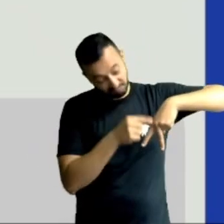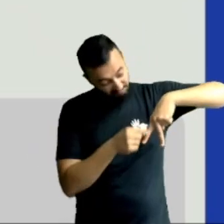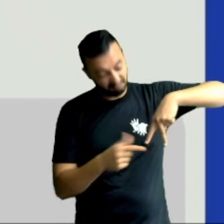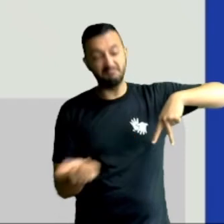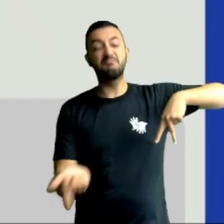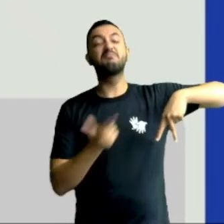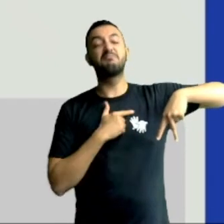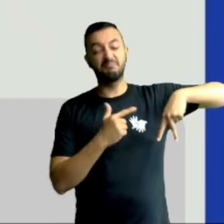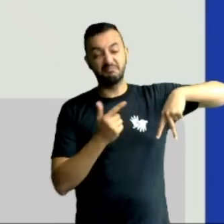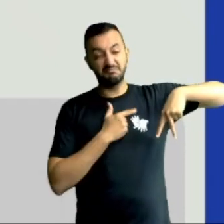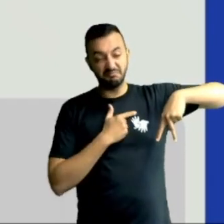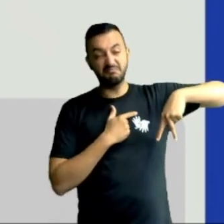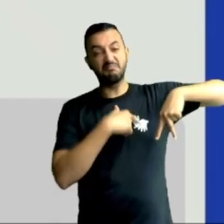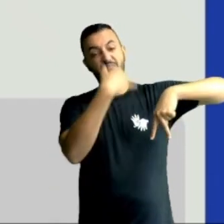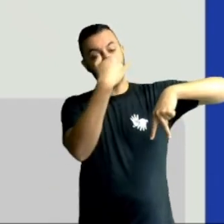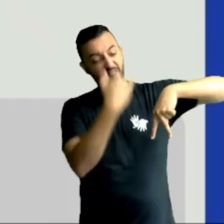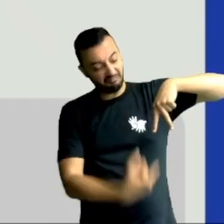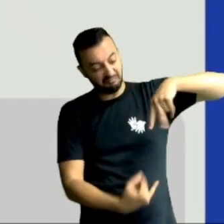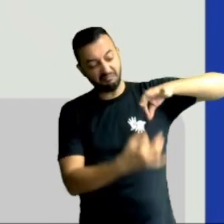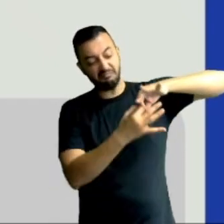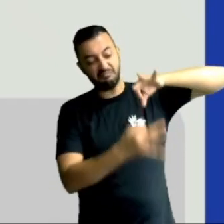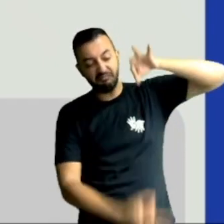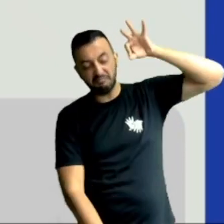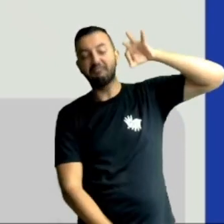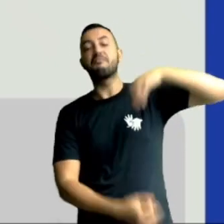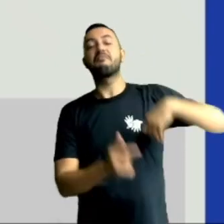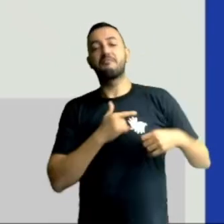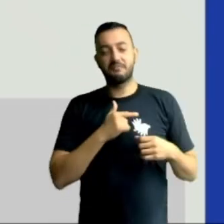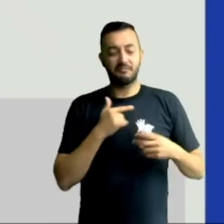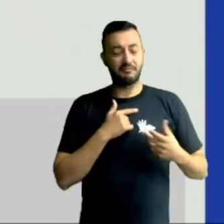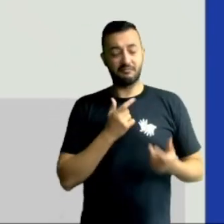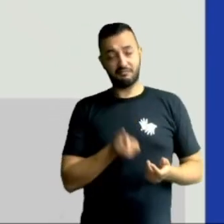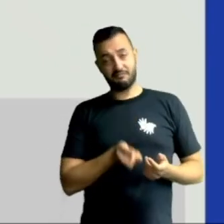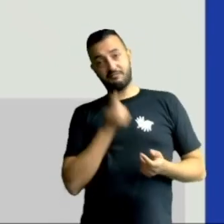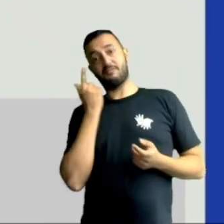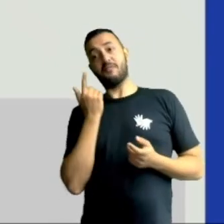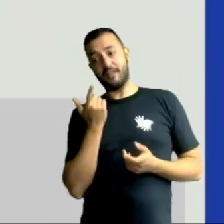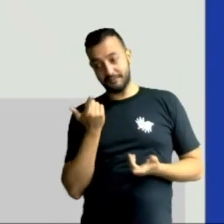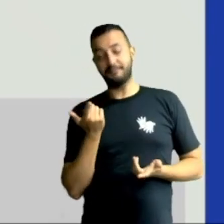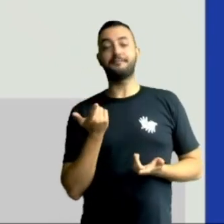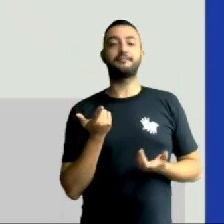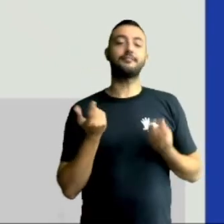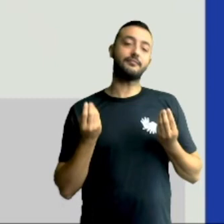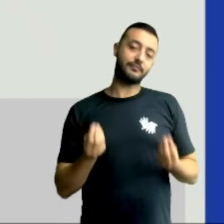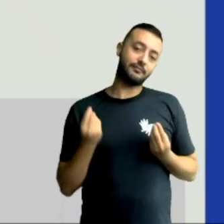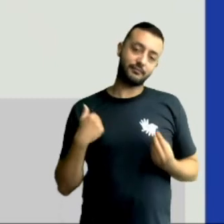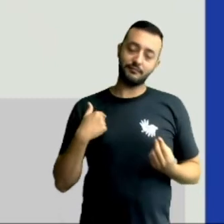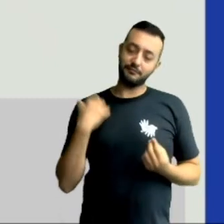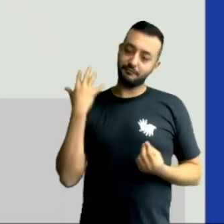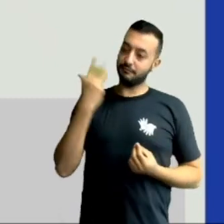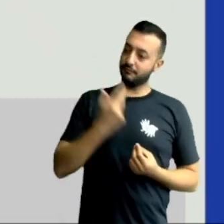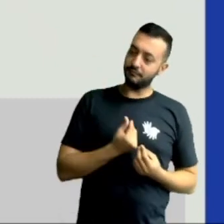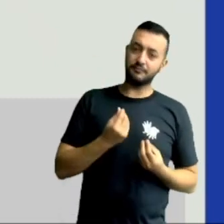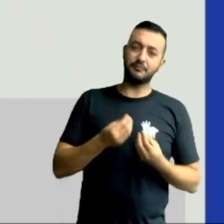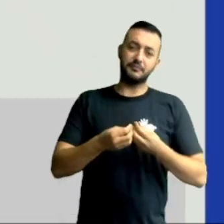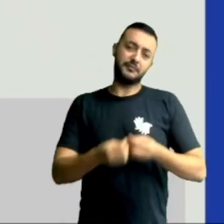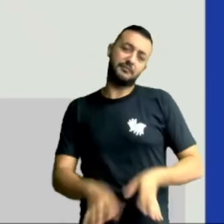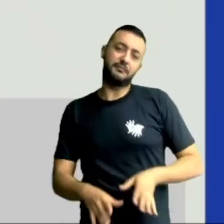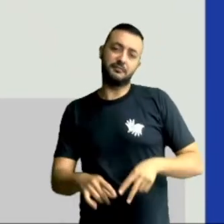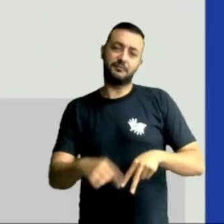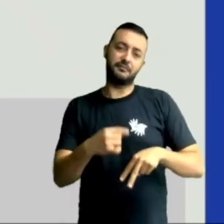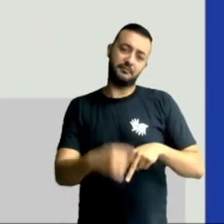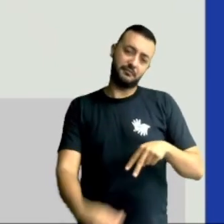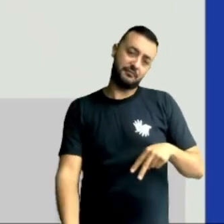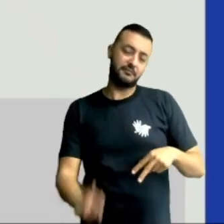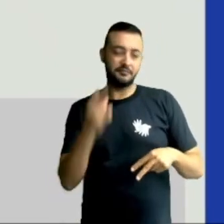pernas horrorosas! Nunca tinha reparado na feiura das minhas pernas. Elas estragam a minha beleza. Enquanto olhava para o